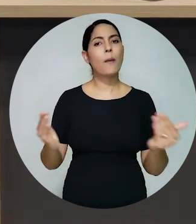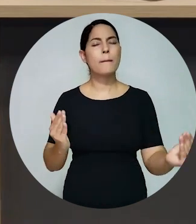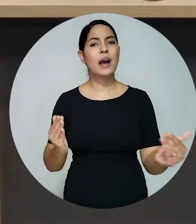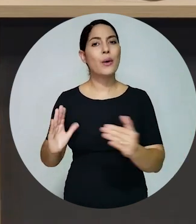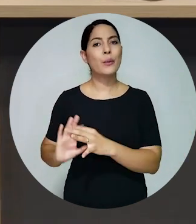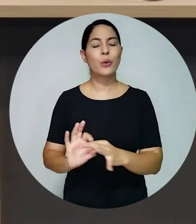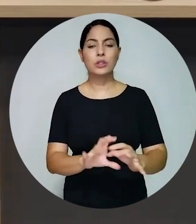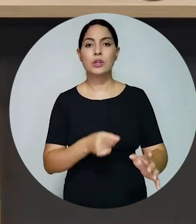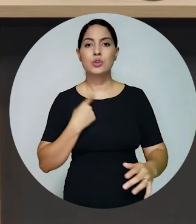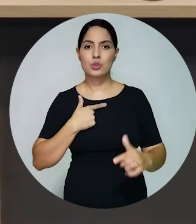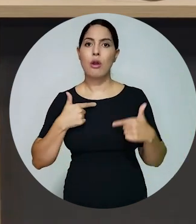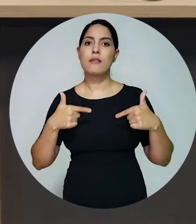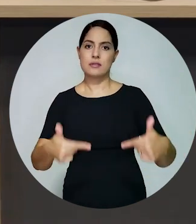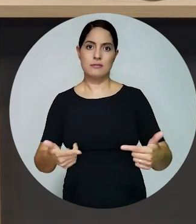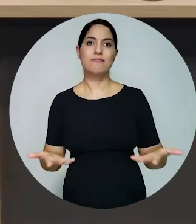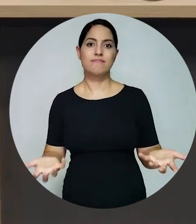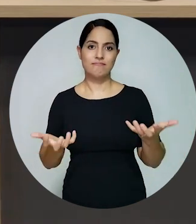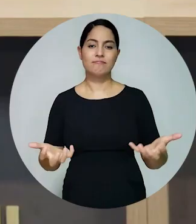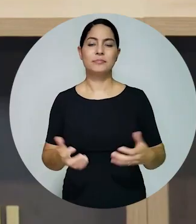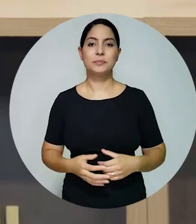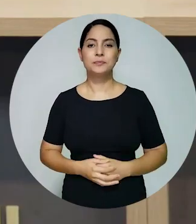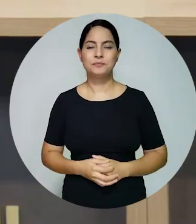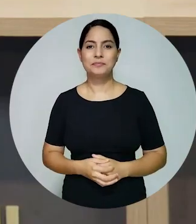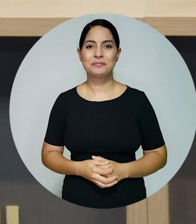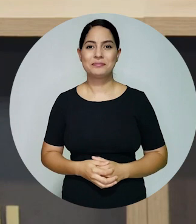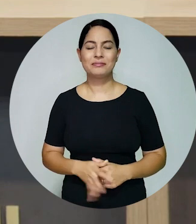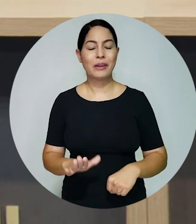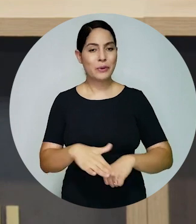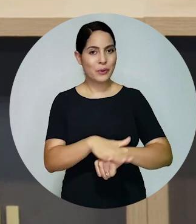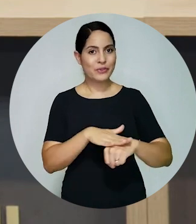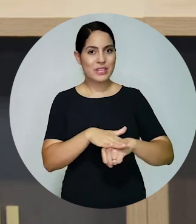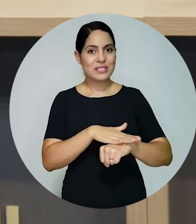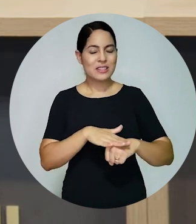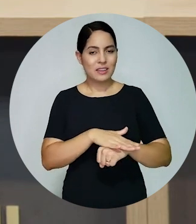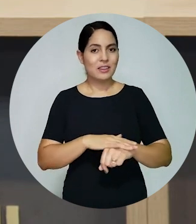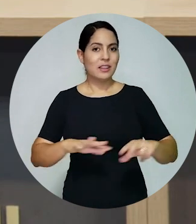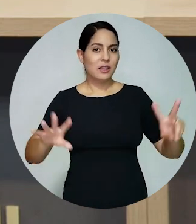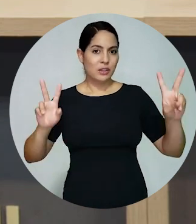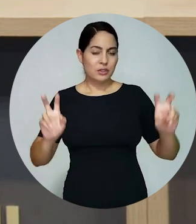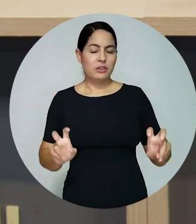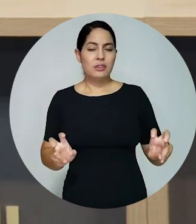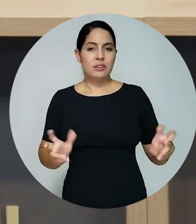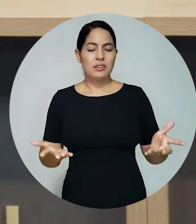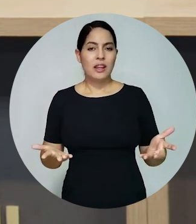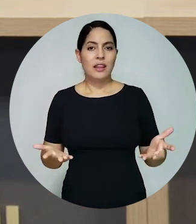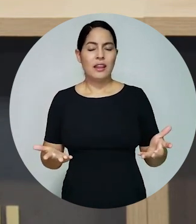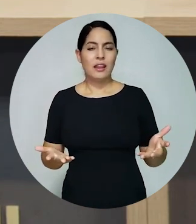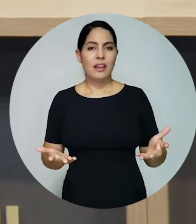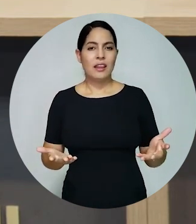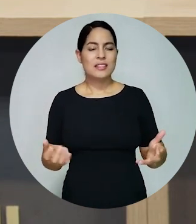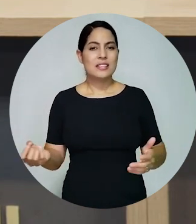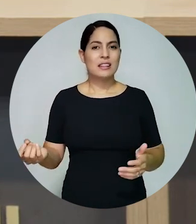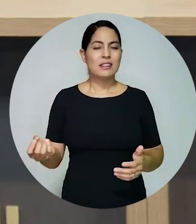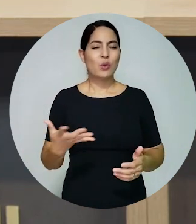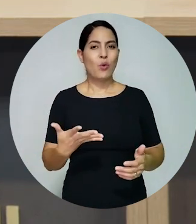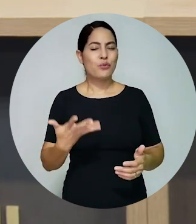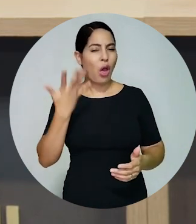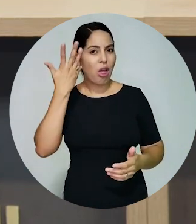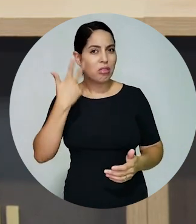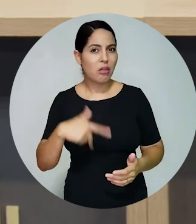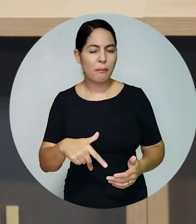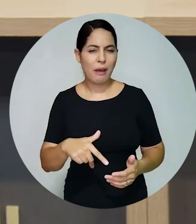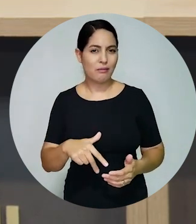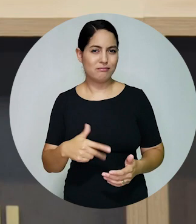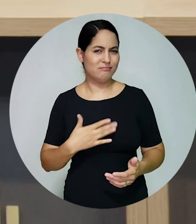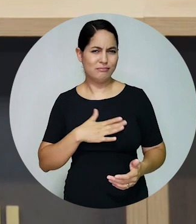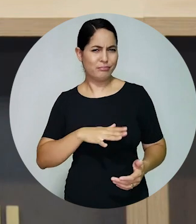Então, tudo isso era o que a gente queria fazer. Estávamos conversando aqui na coxia, inicialmente, que eu não gosto do